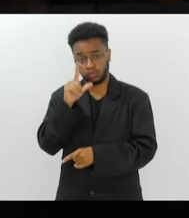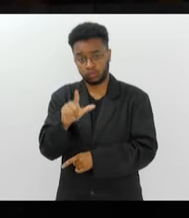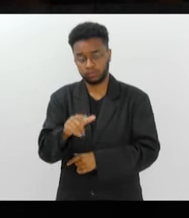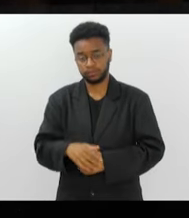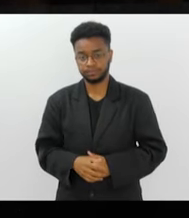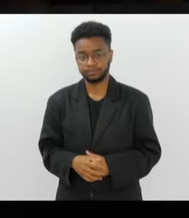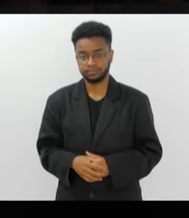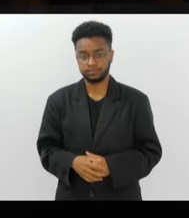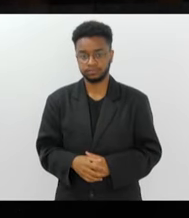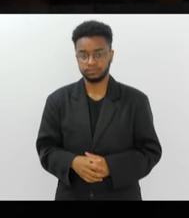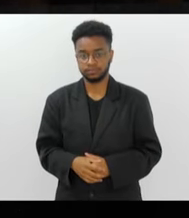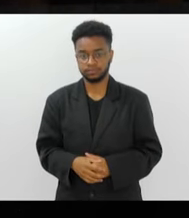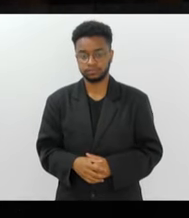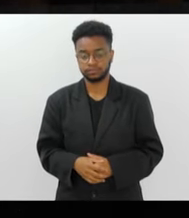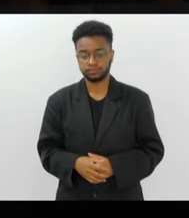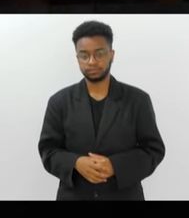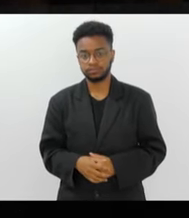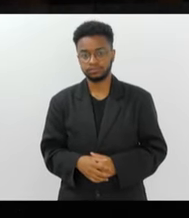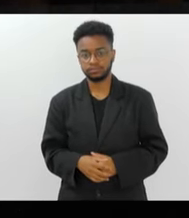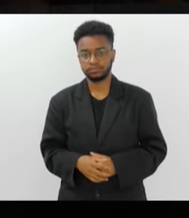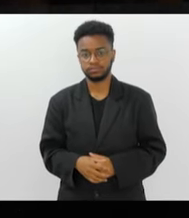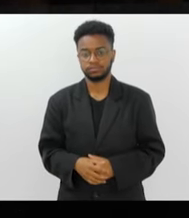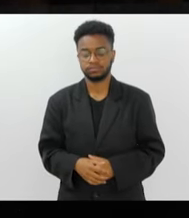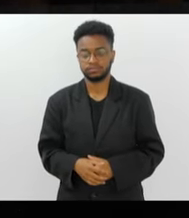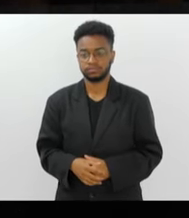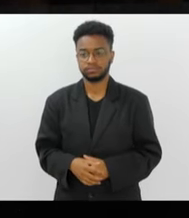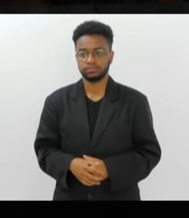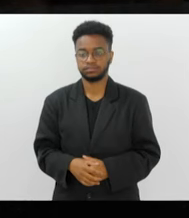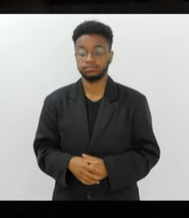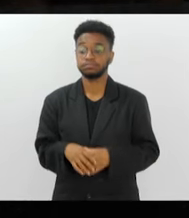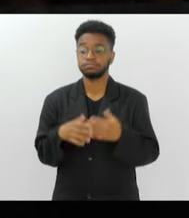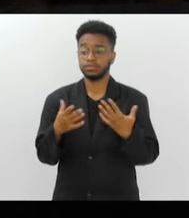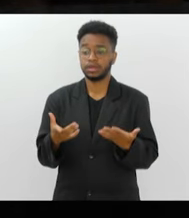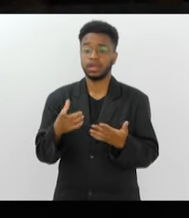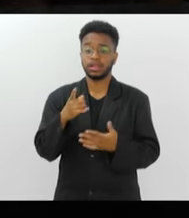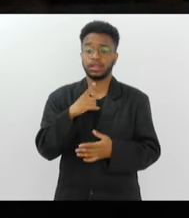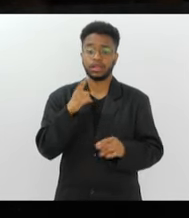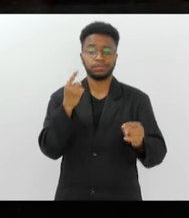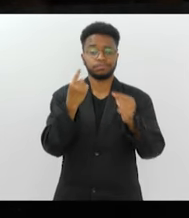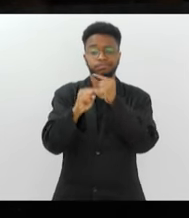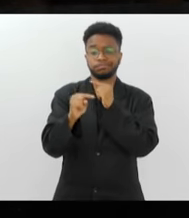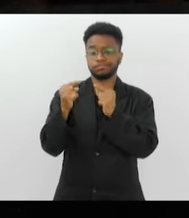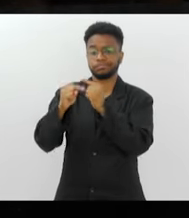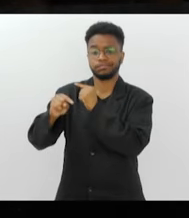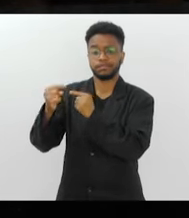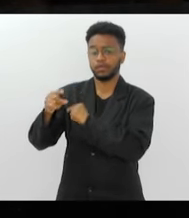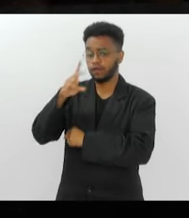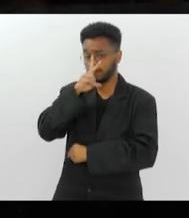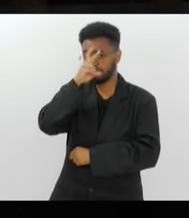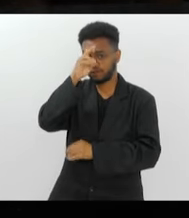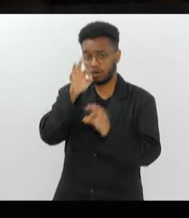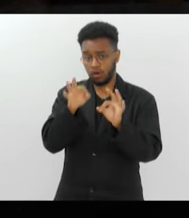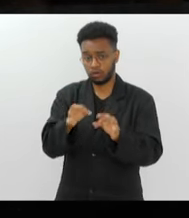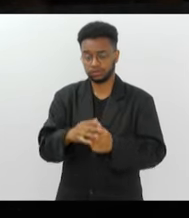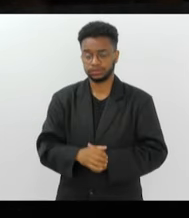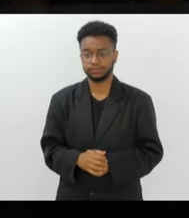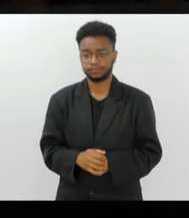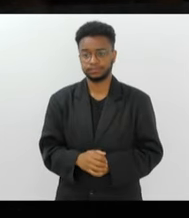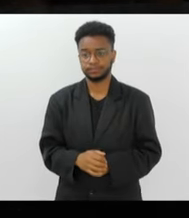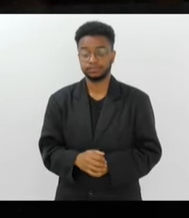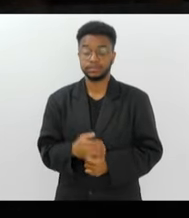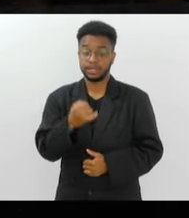dá distorções muito fortes, muito fortes. Você veja